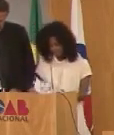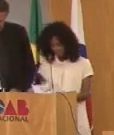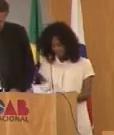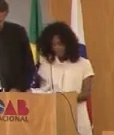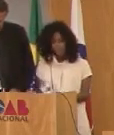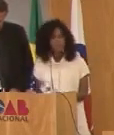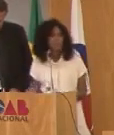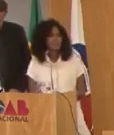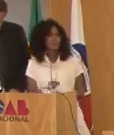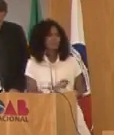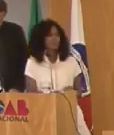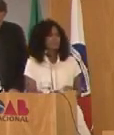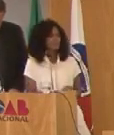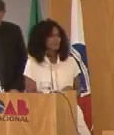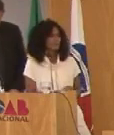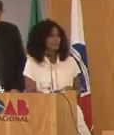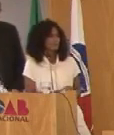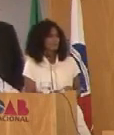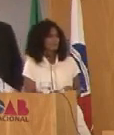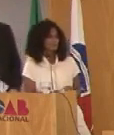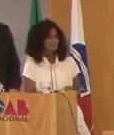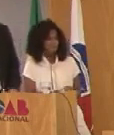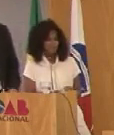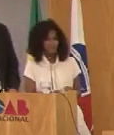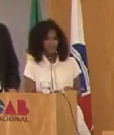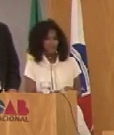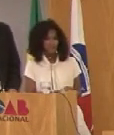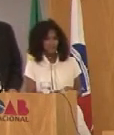Instituto Brasileiro de Direito da Família.